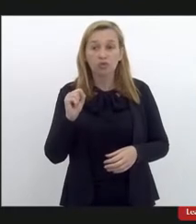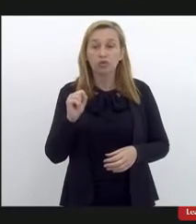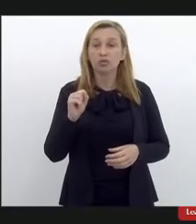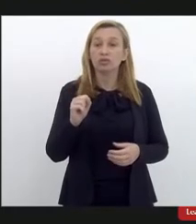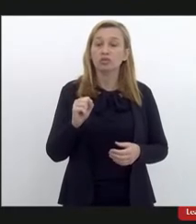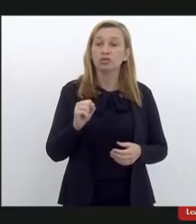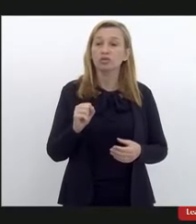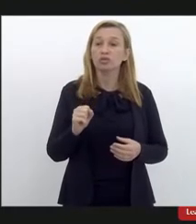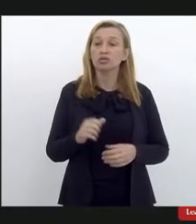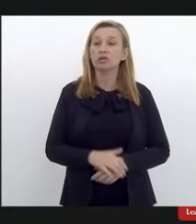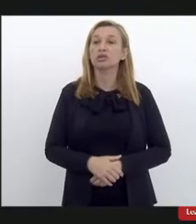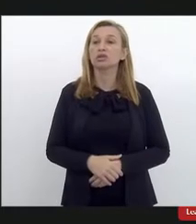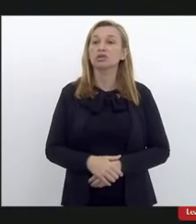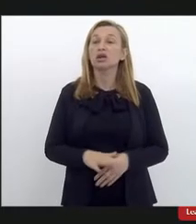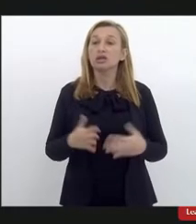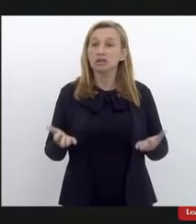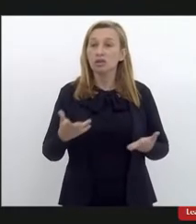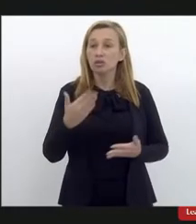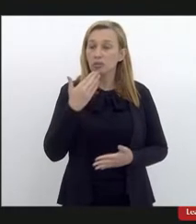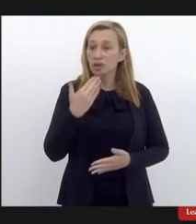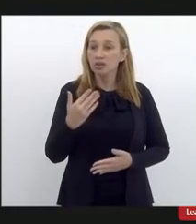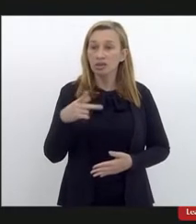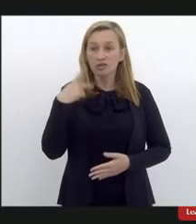grande. Então, passa a palavra